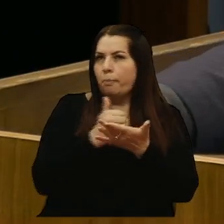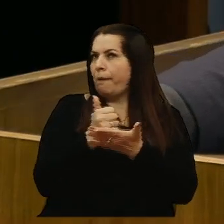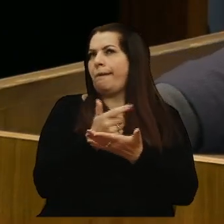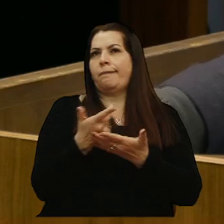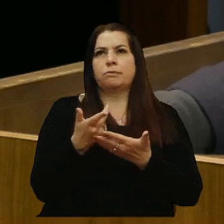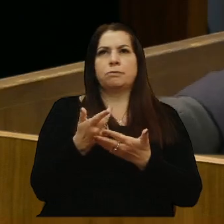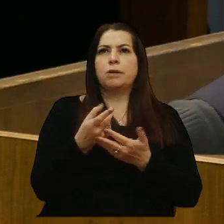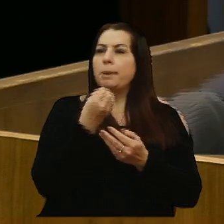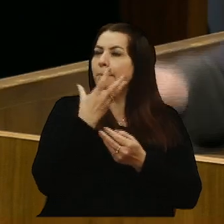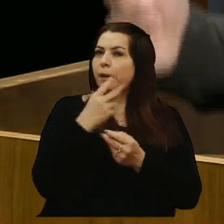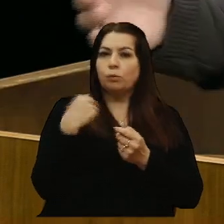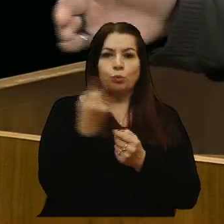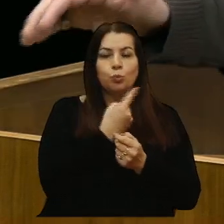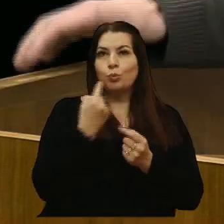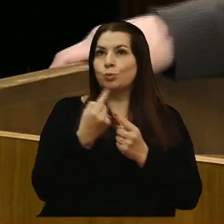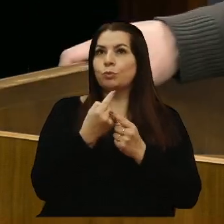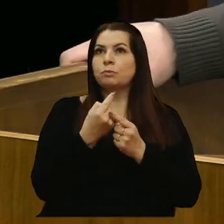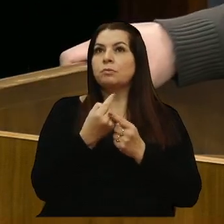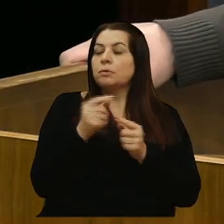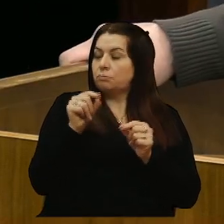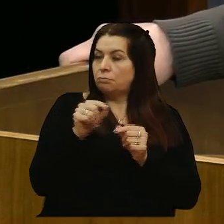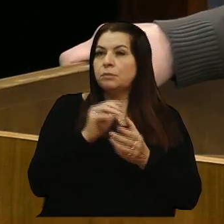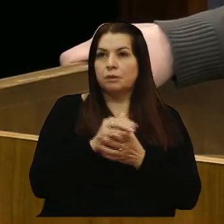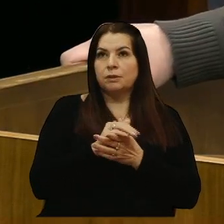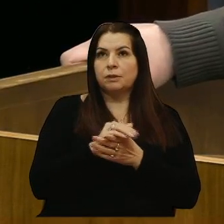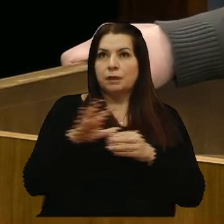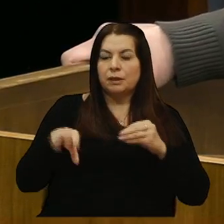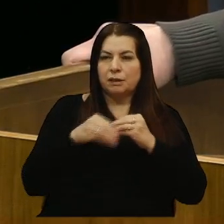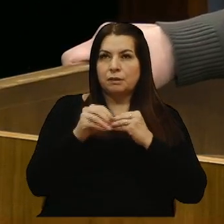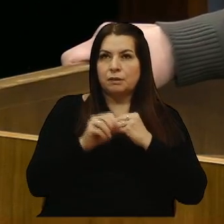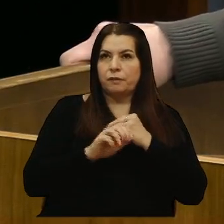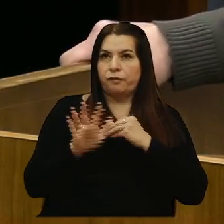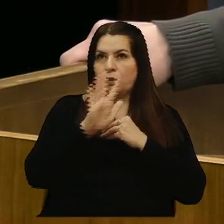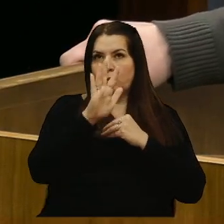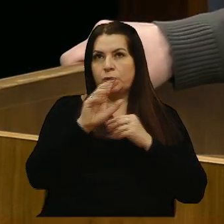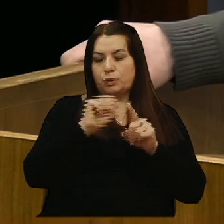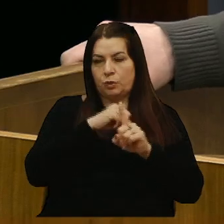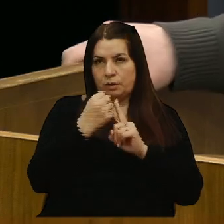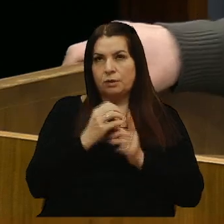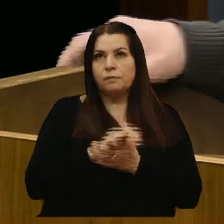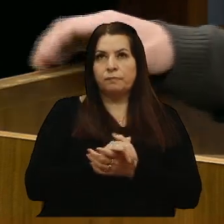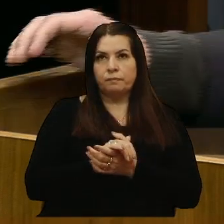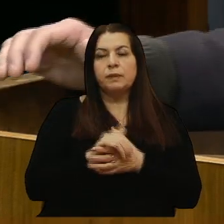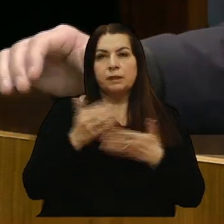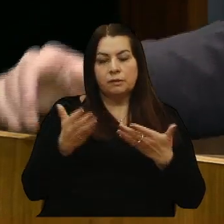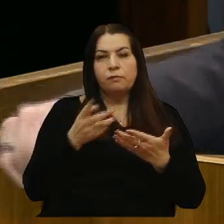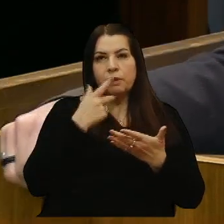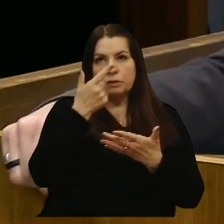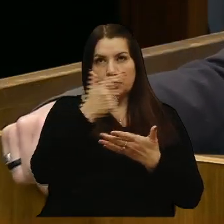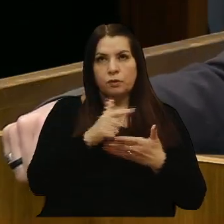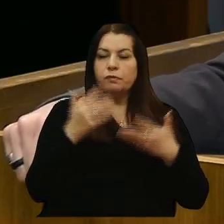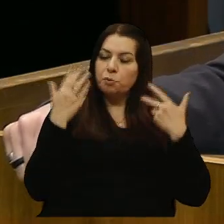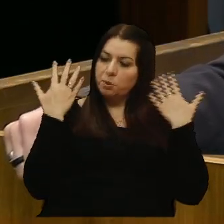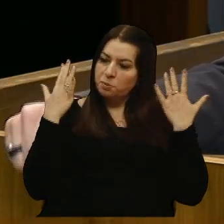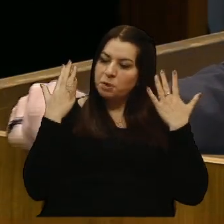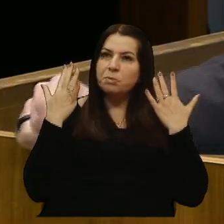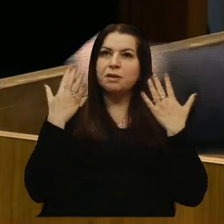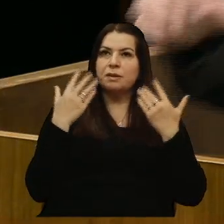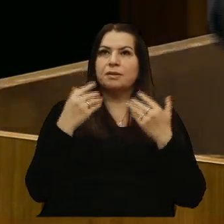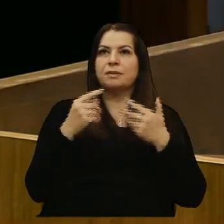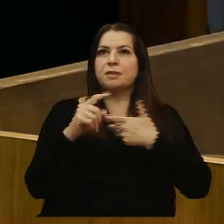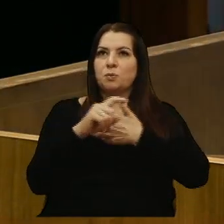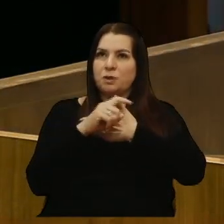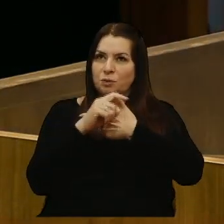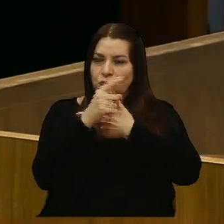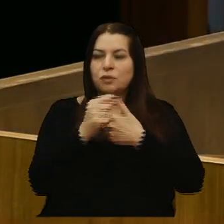são benfeitorias do qual agrega valores à sociedade. Então, reforçando meus parabéns ao